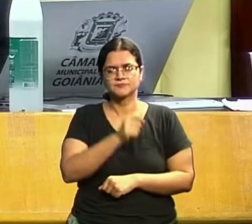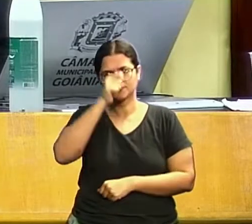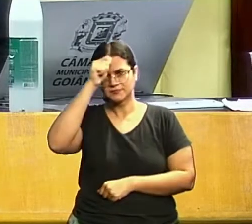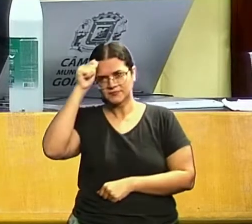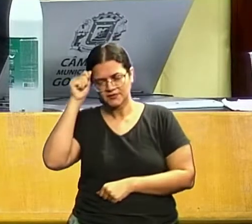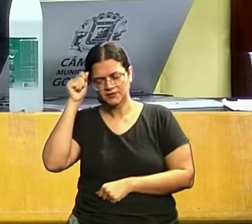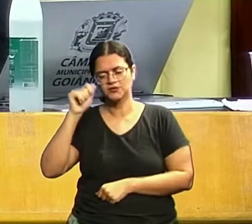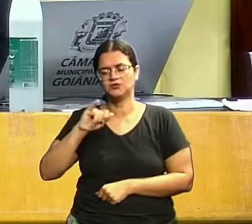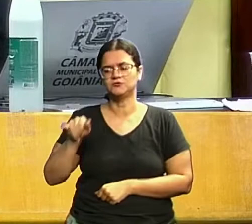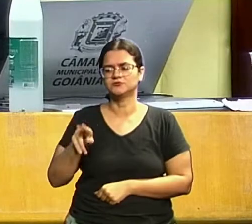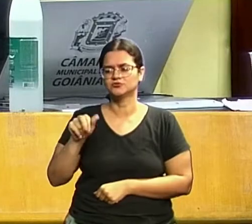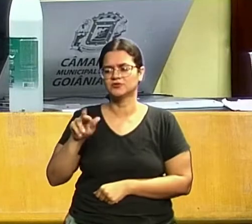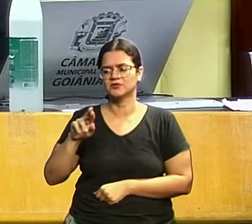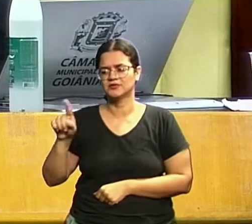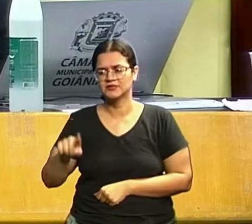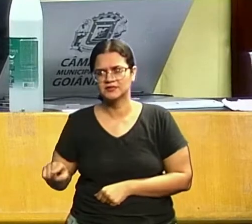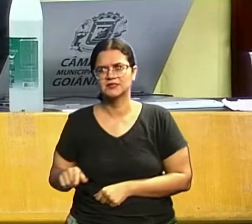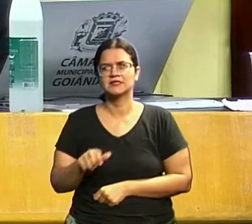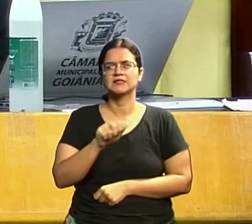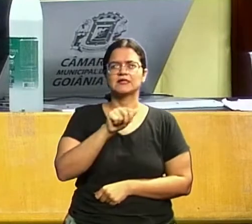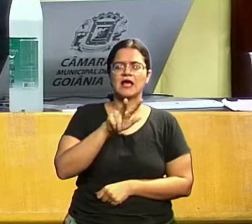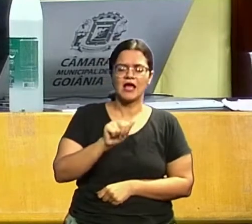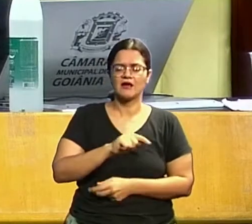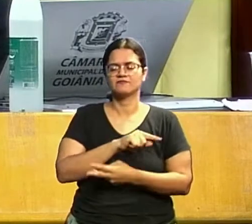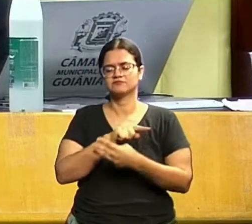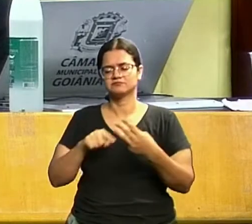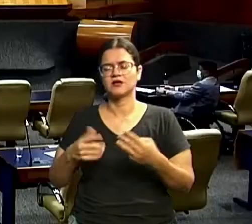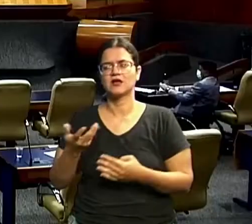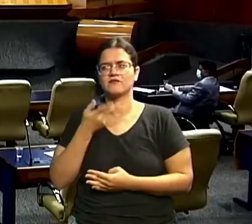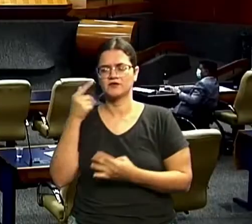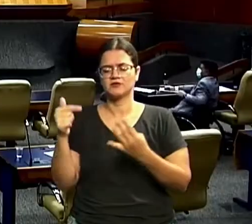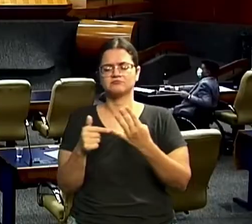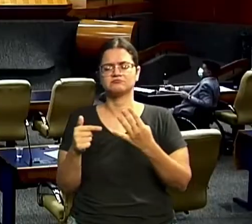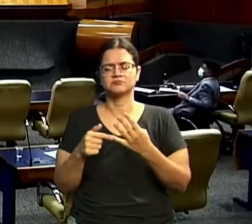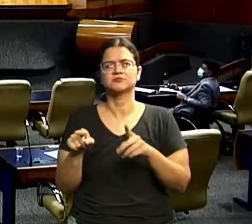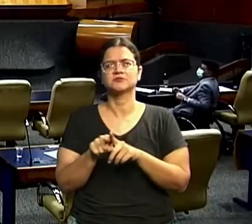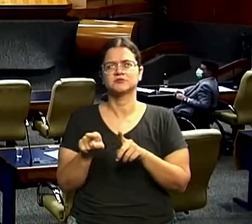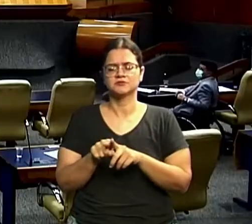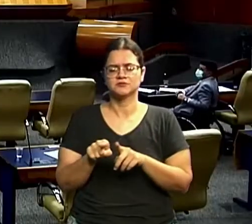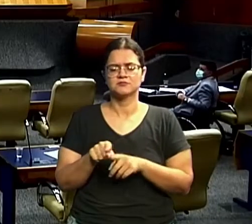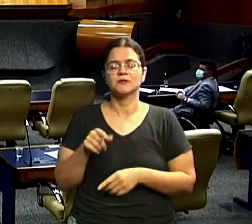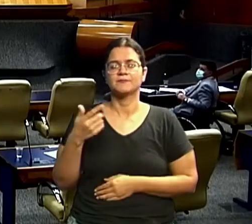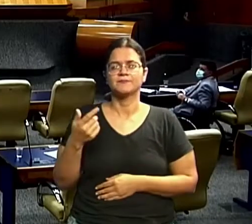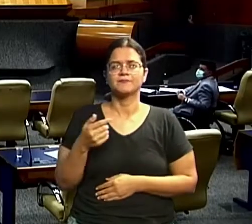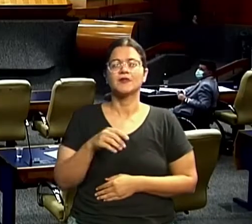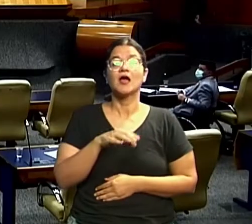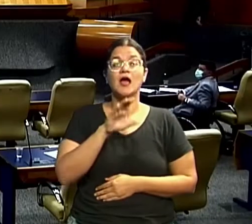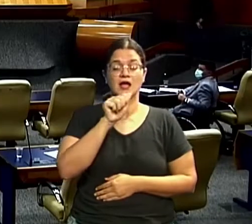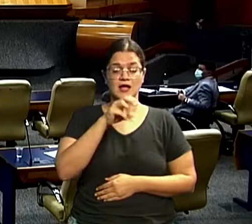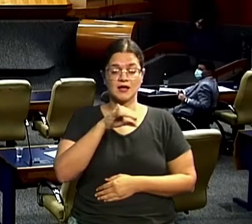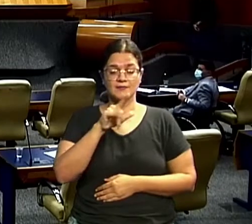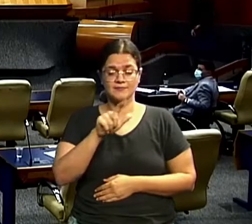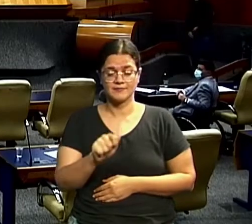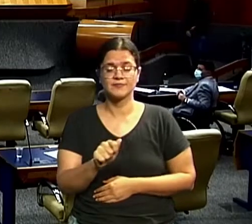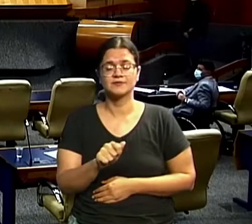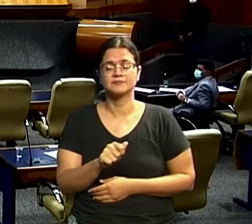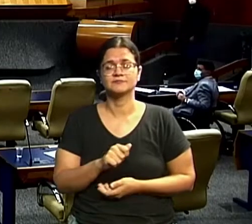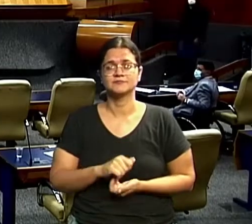Anselmo, vereador Juarez, vereadora Ava, pela ordem. Vereadora Camila Rosa,